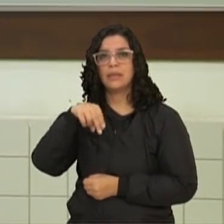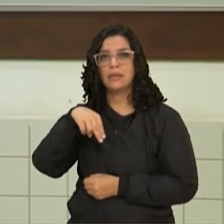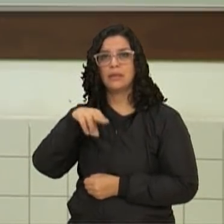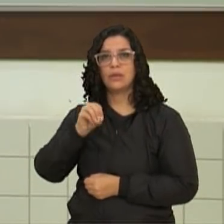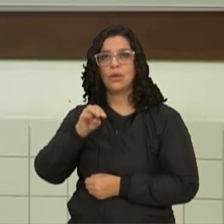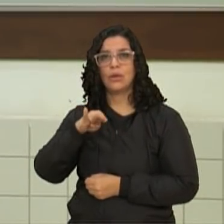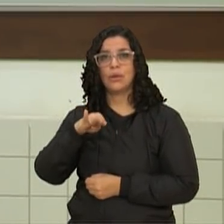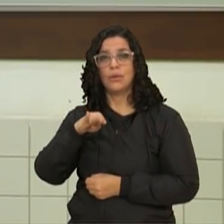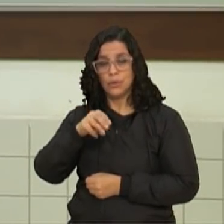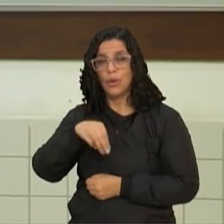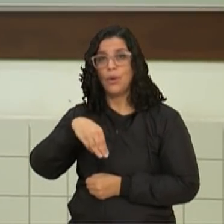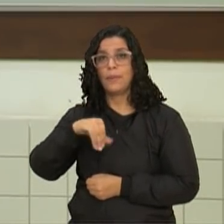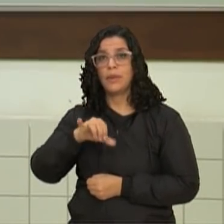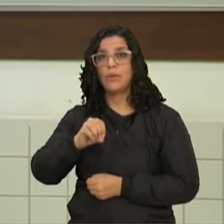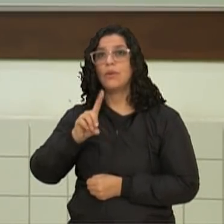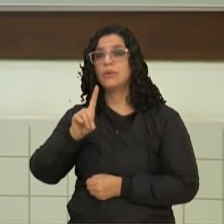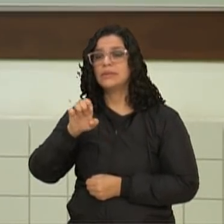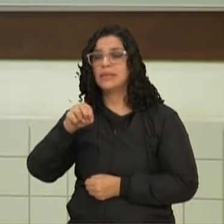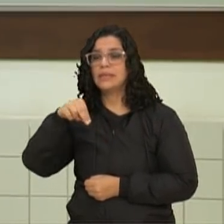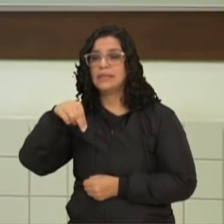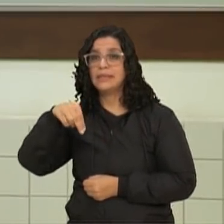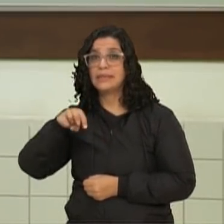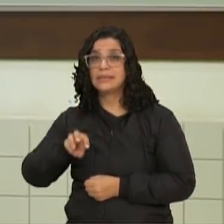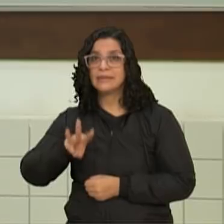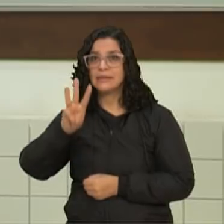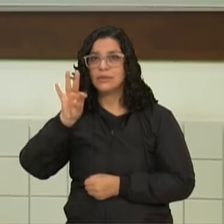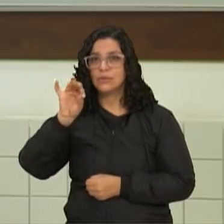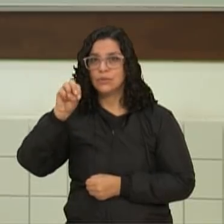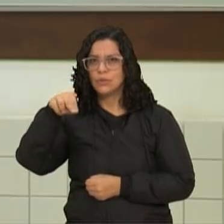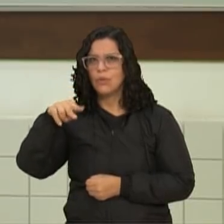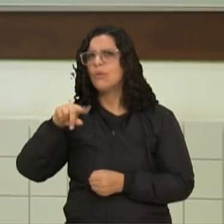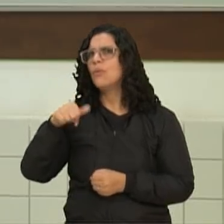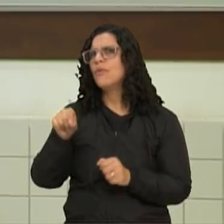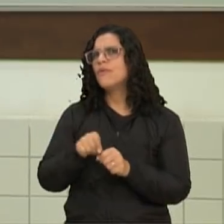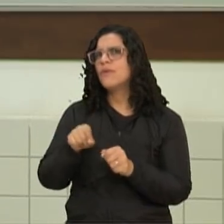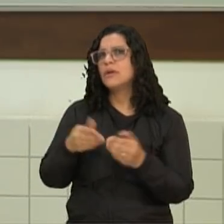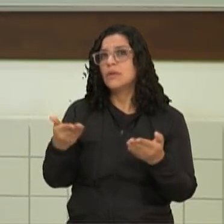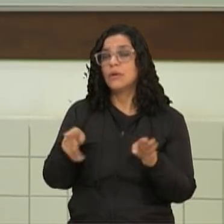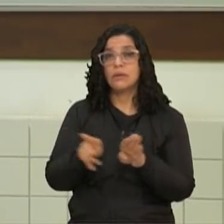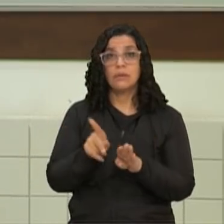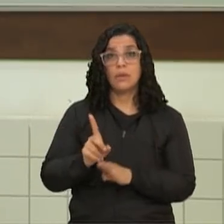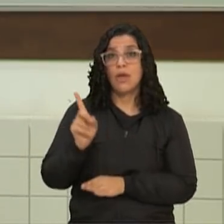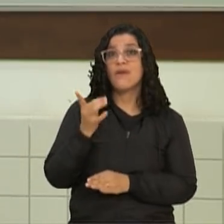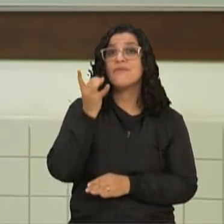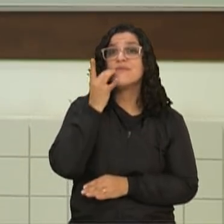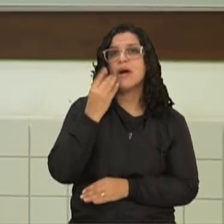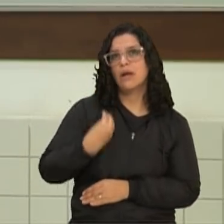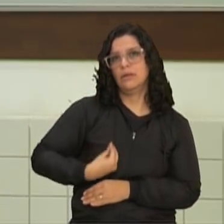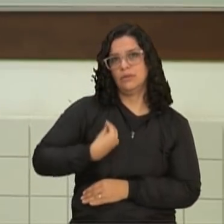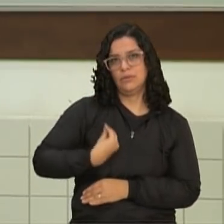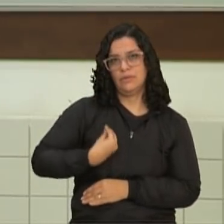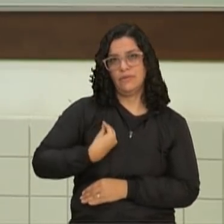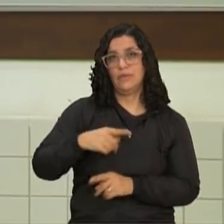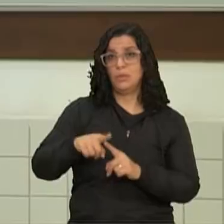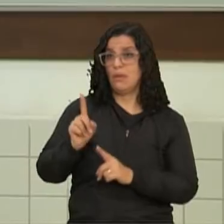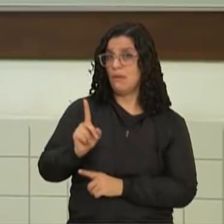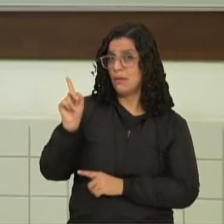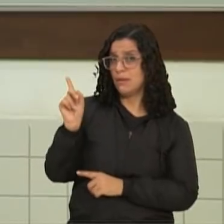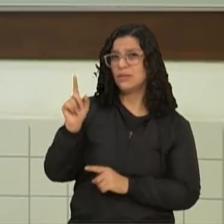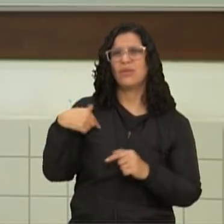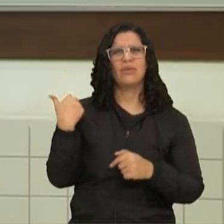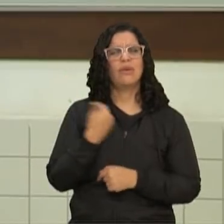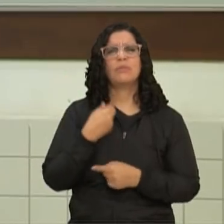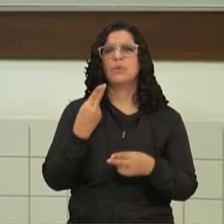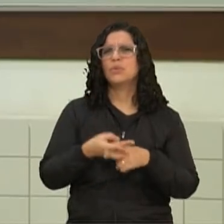que relembrar mais o conceito de binômio de Newton. E o que a gente quer fazer é facilitar a nossa vida. Produto notável,